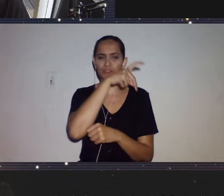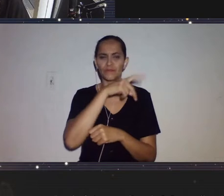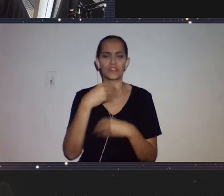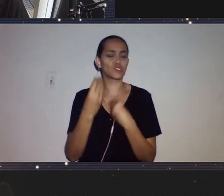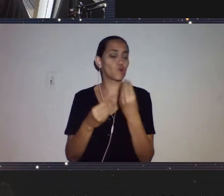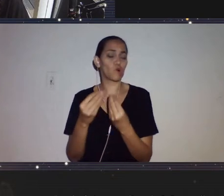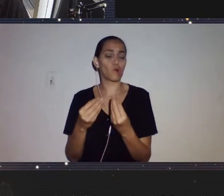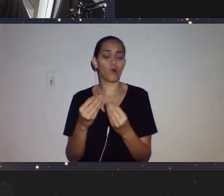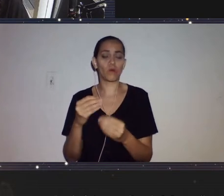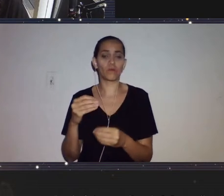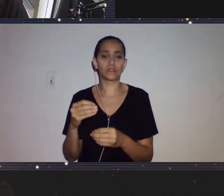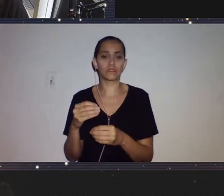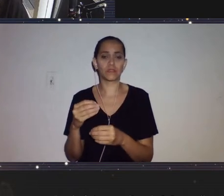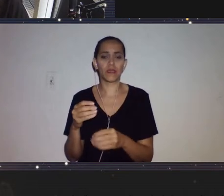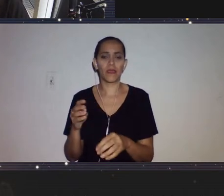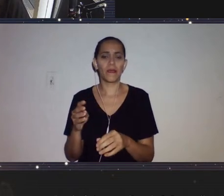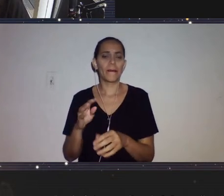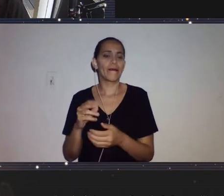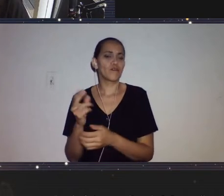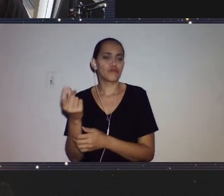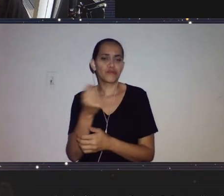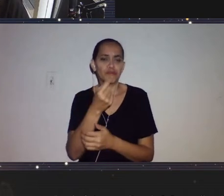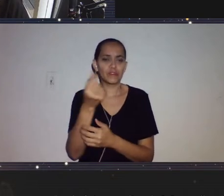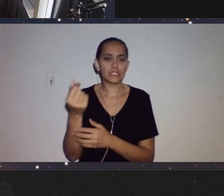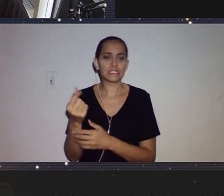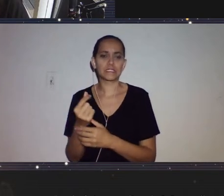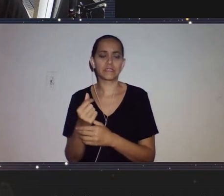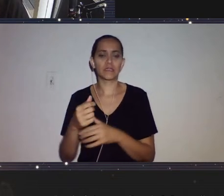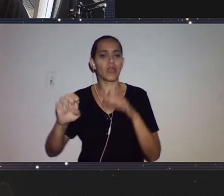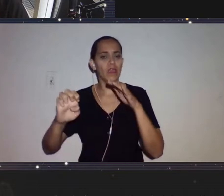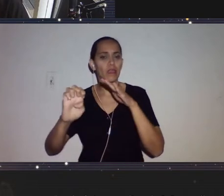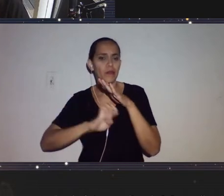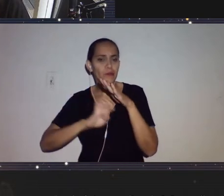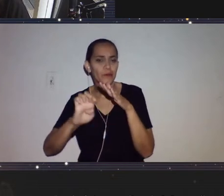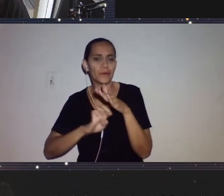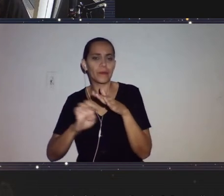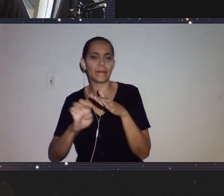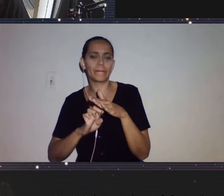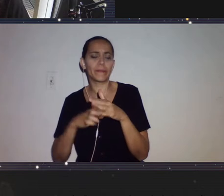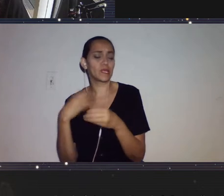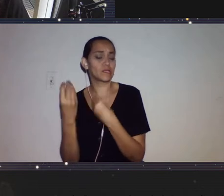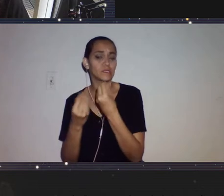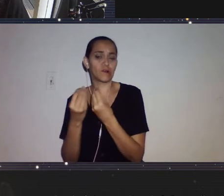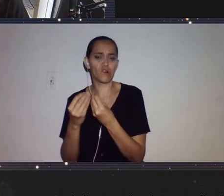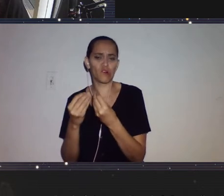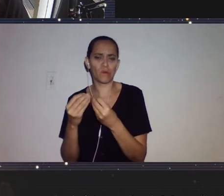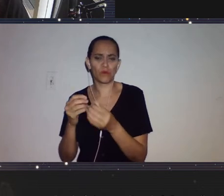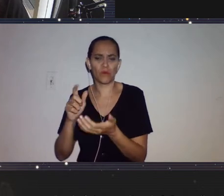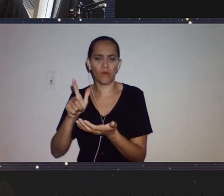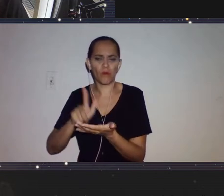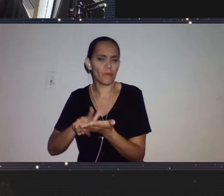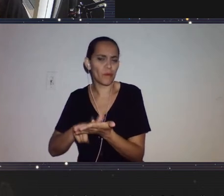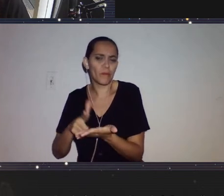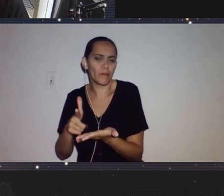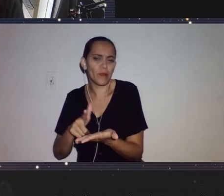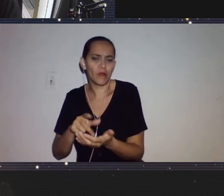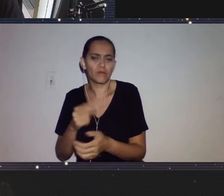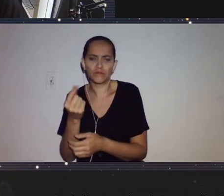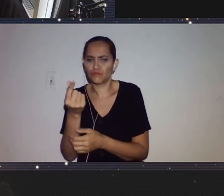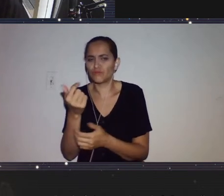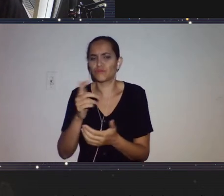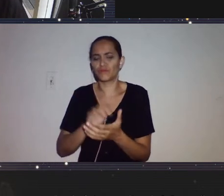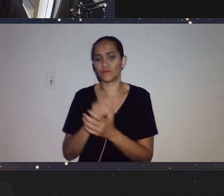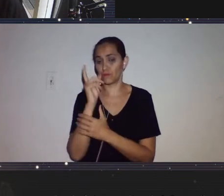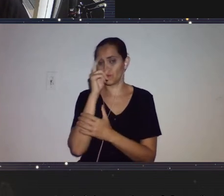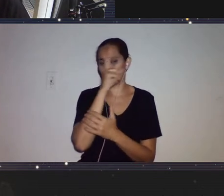obrigada também pela pergunta, Luiz. Então, o meu processo foi tranquilo, sem muitas questões burocráticas. Assim, tranquilo no sentido de que teve várias coisas